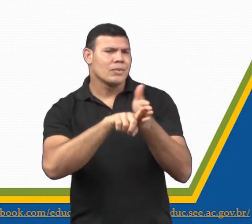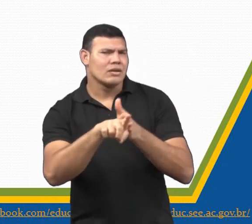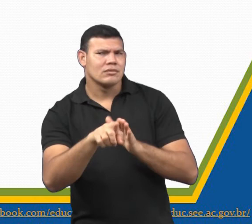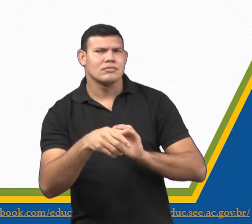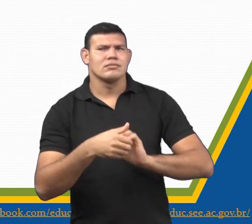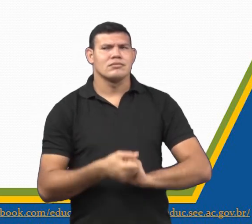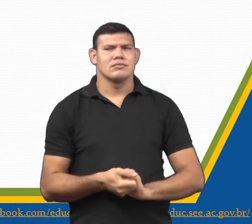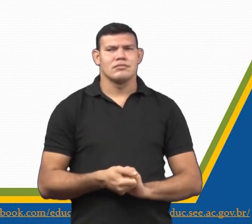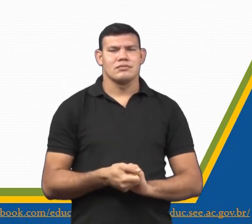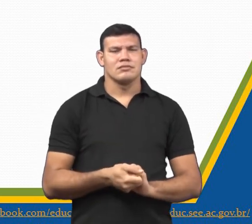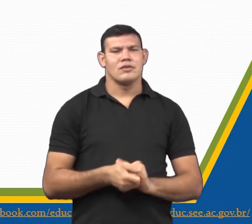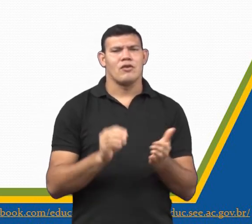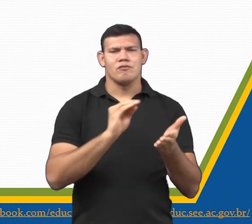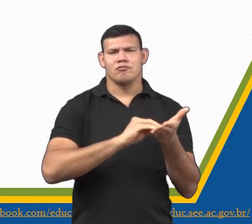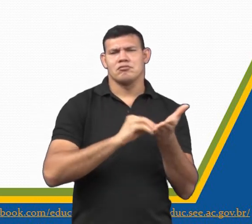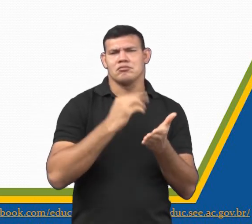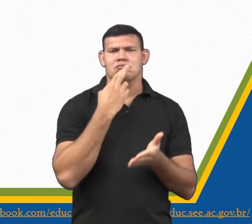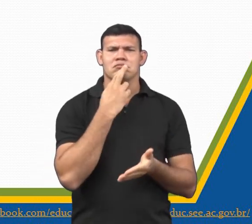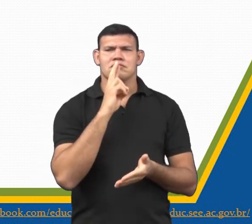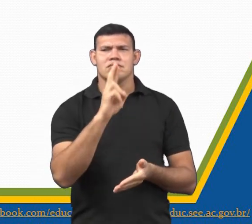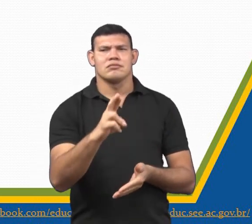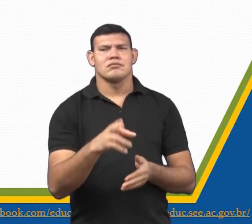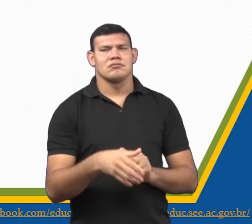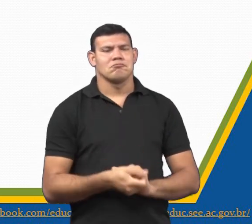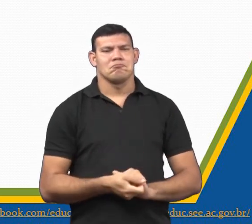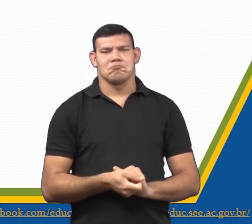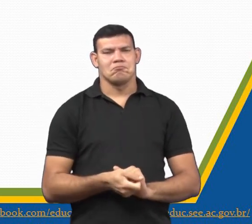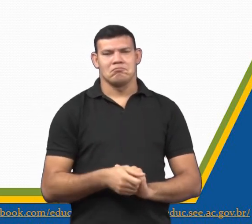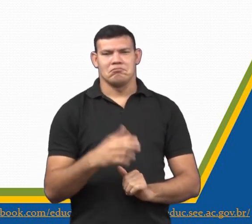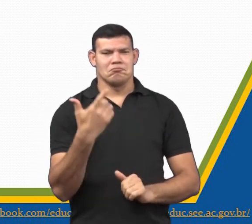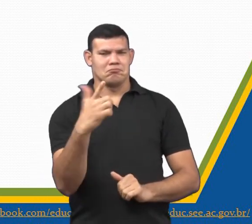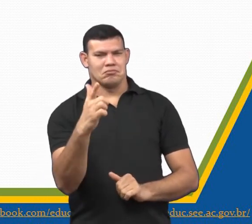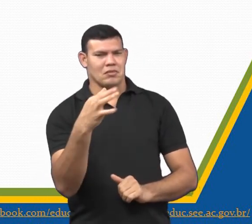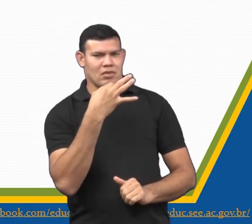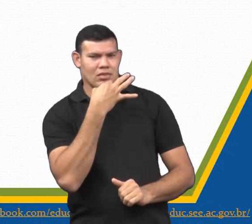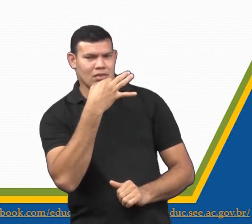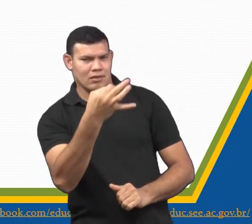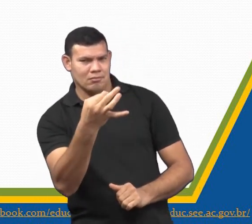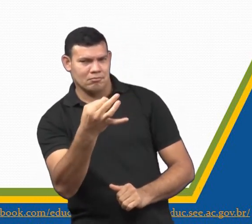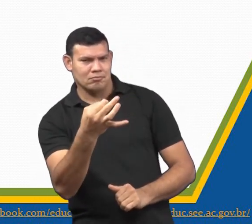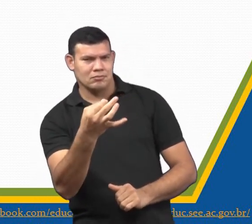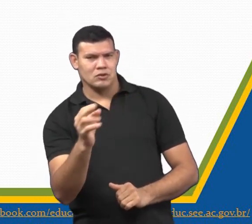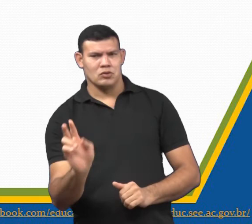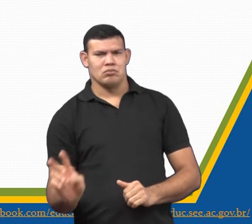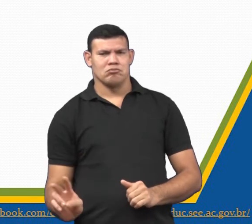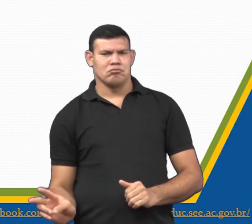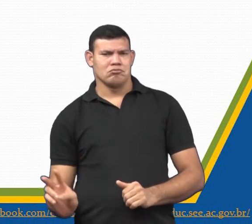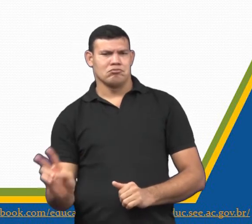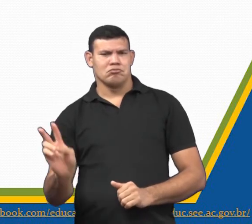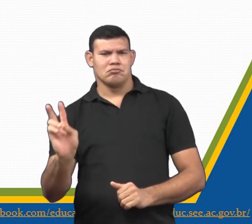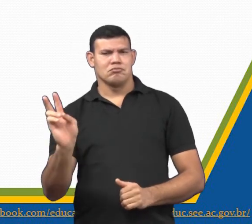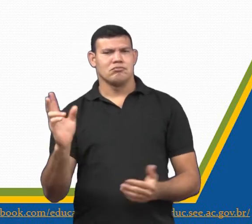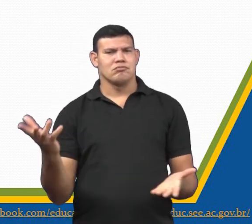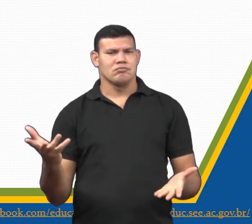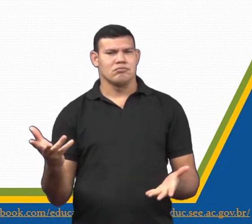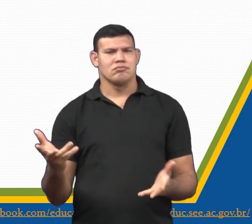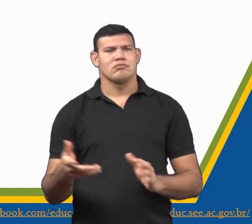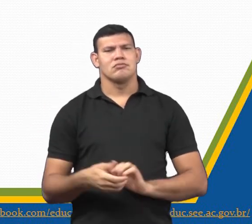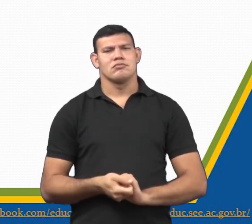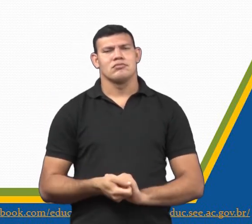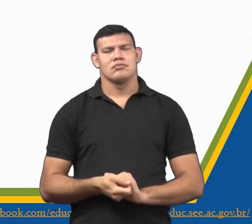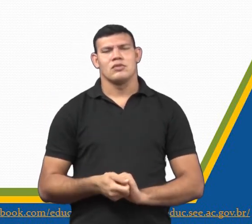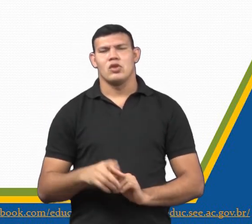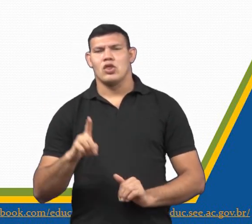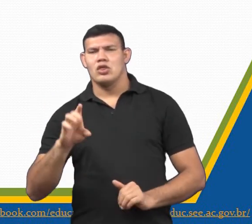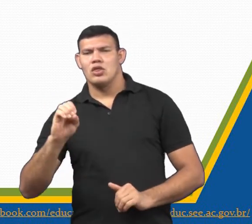Uma falta de resposta. Bueno, no tengo opinión formada sobre el precio del dólar. E sobrou ali